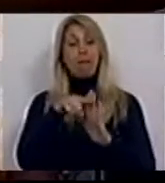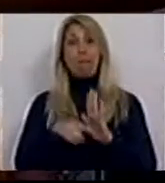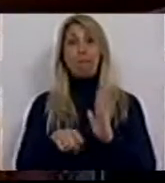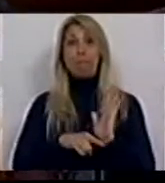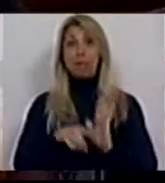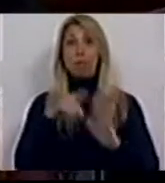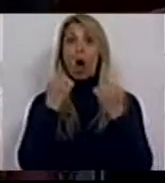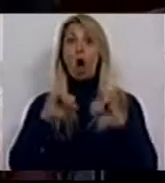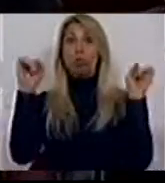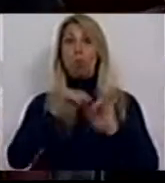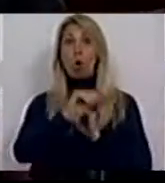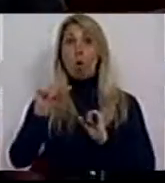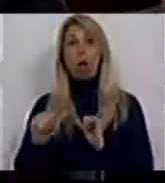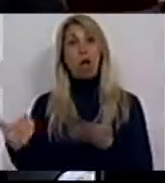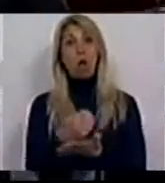recursos